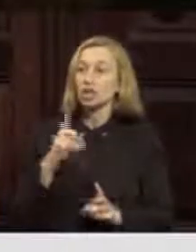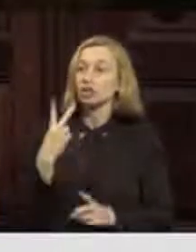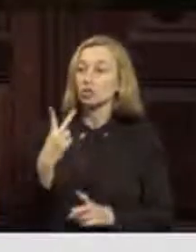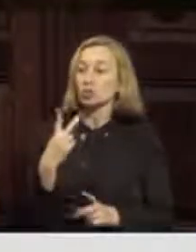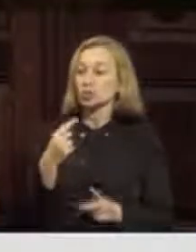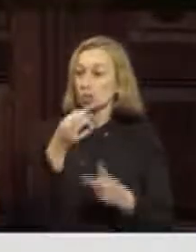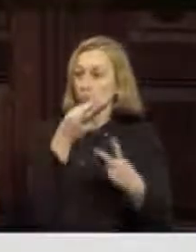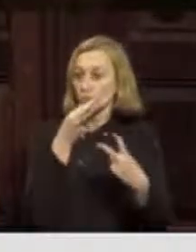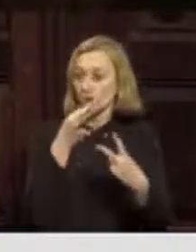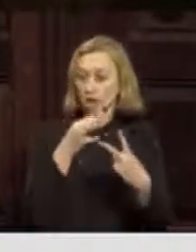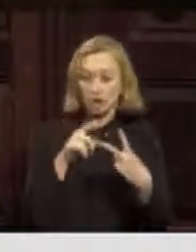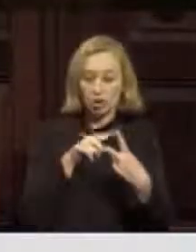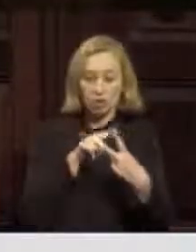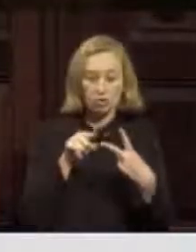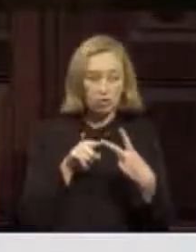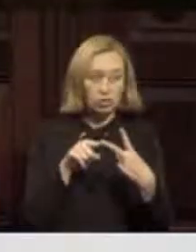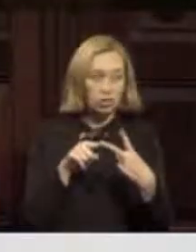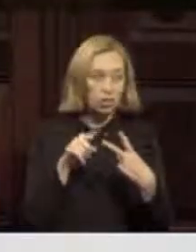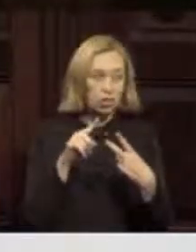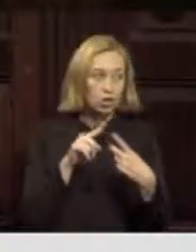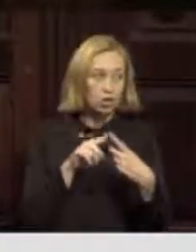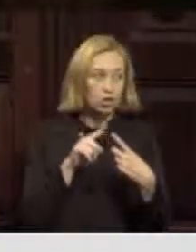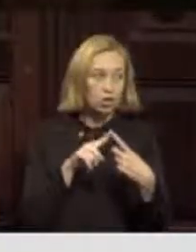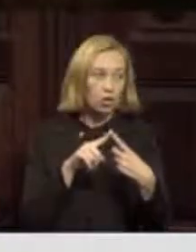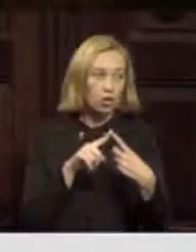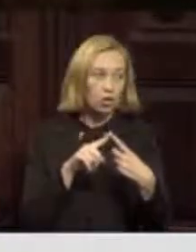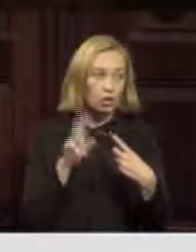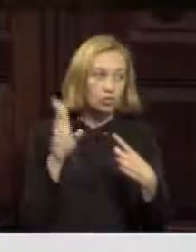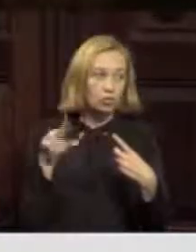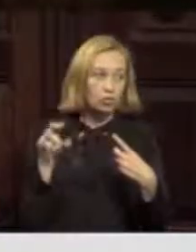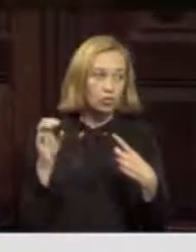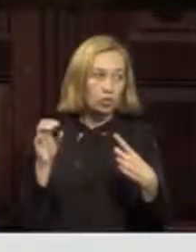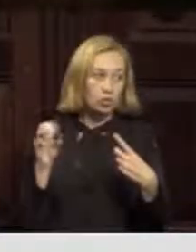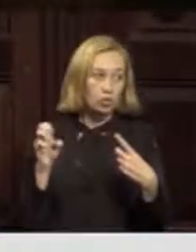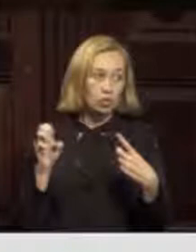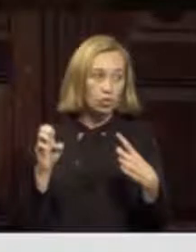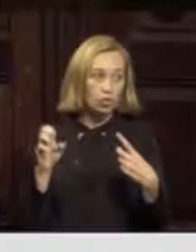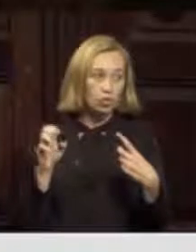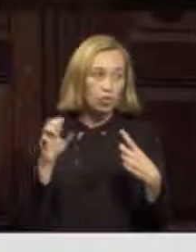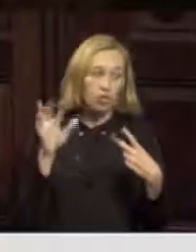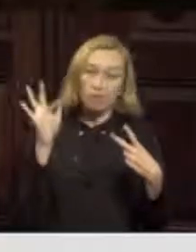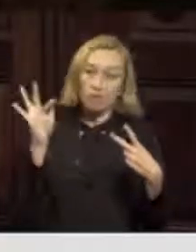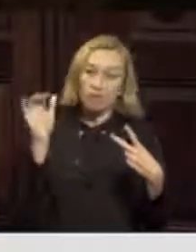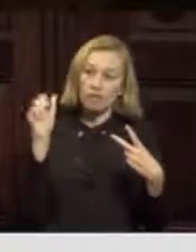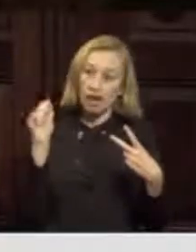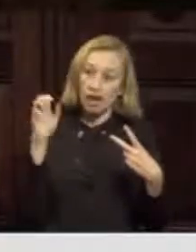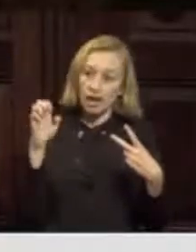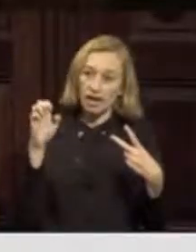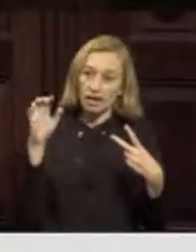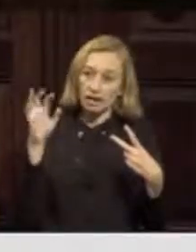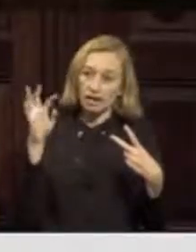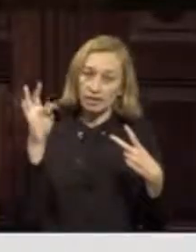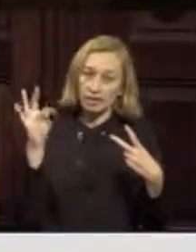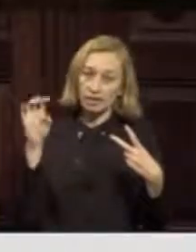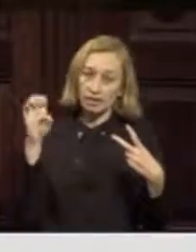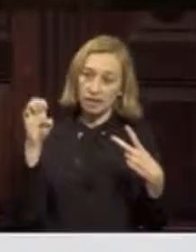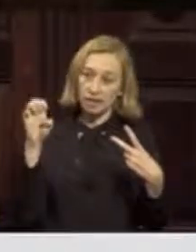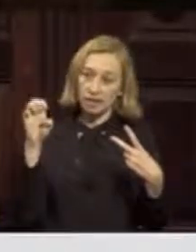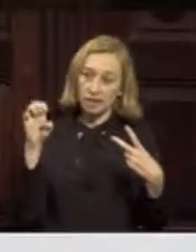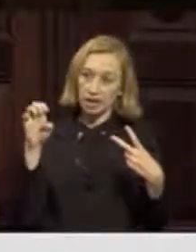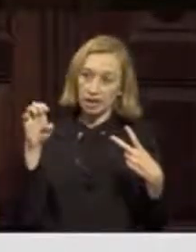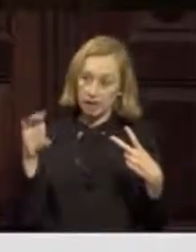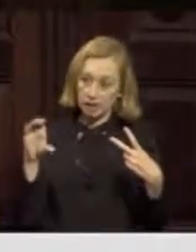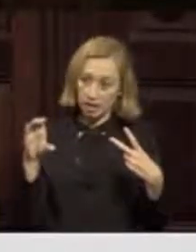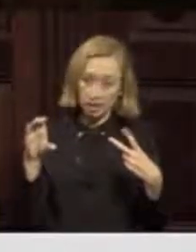alternativas. Ou fica na FAETEC ou se transfere para a UENF. Não há hipótese, e essa casa vai fazer